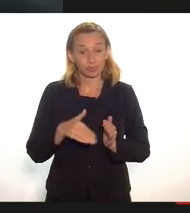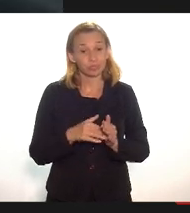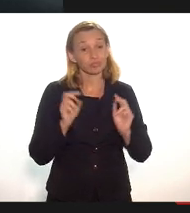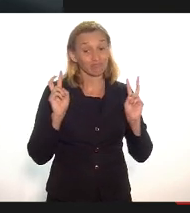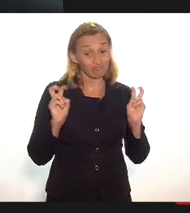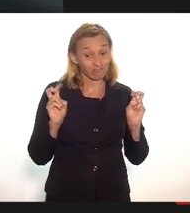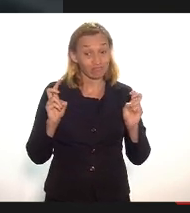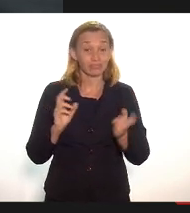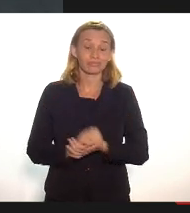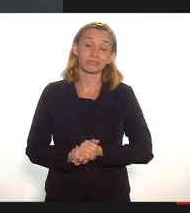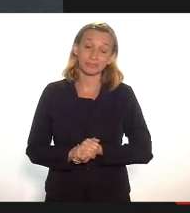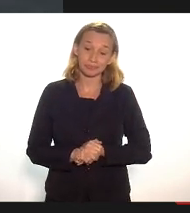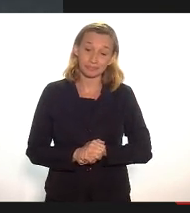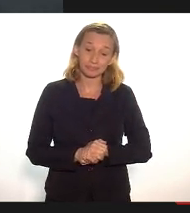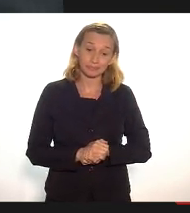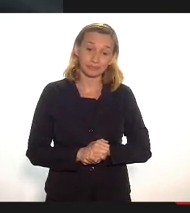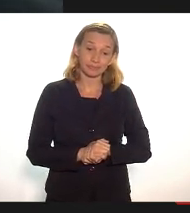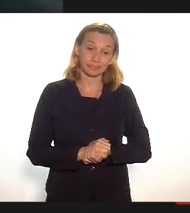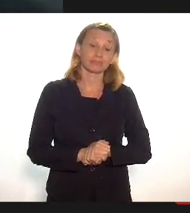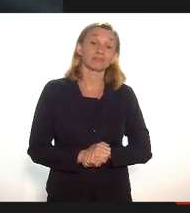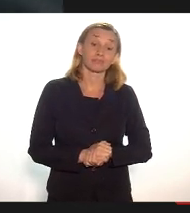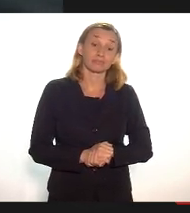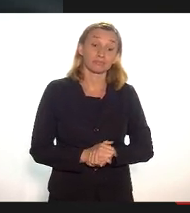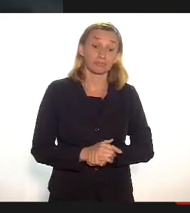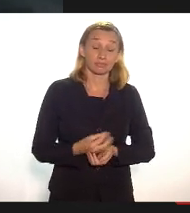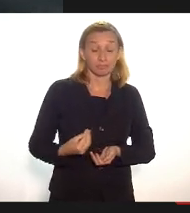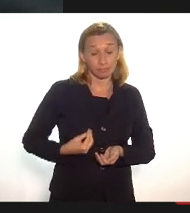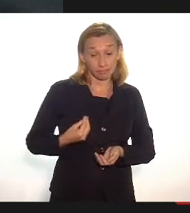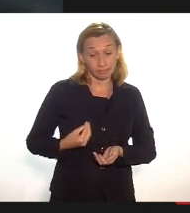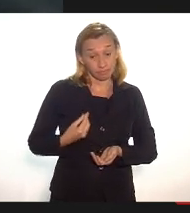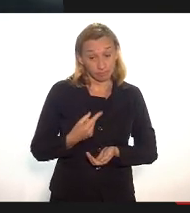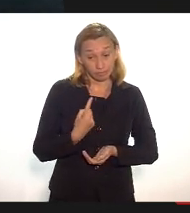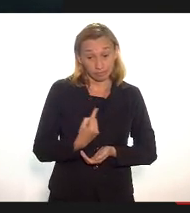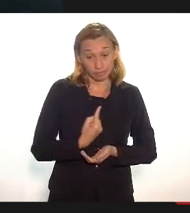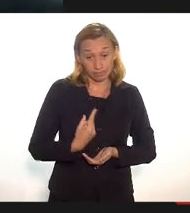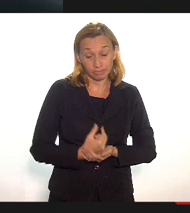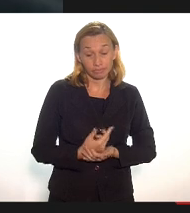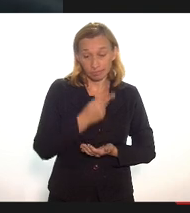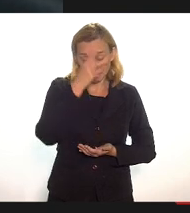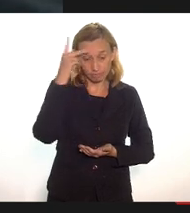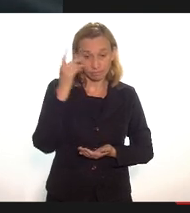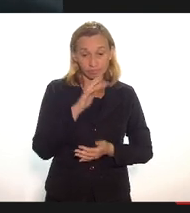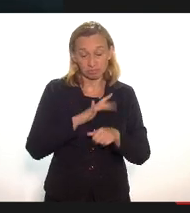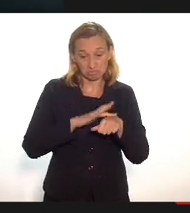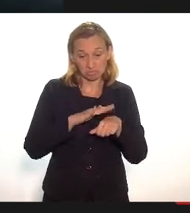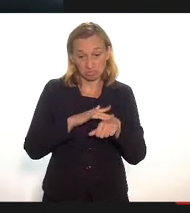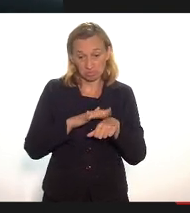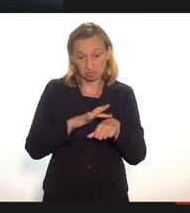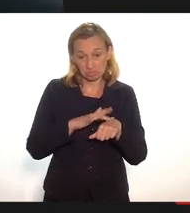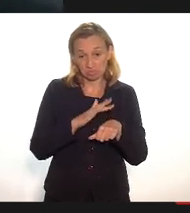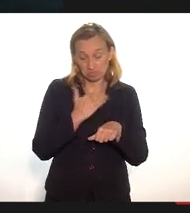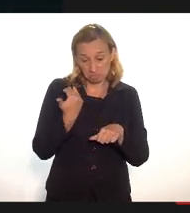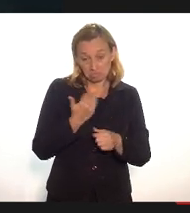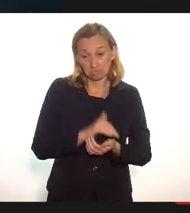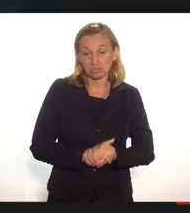quadro com o qual estamos convivendo, em que as pessoas estão adoecendo e morrendo,